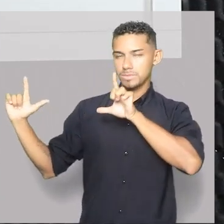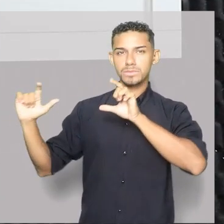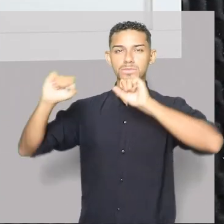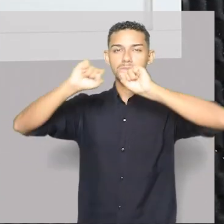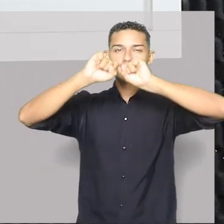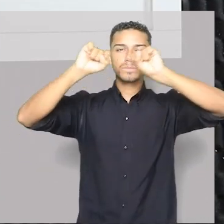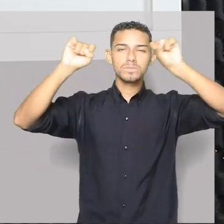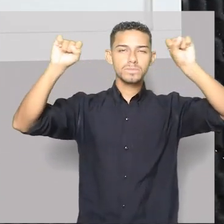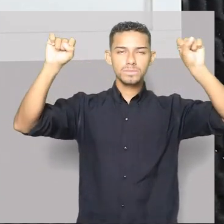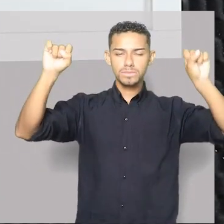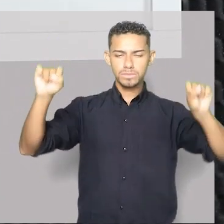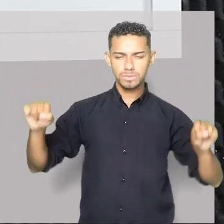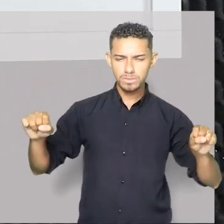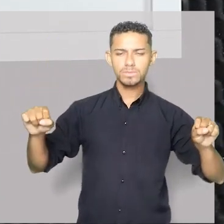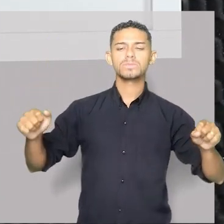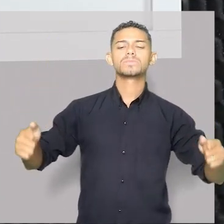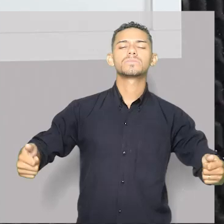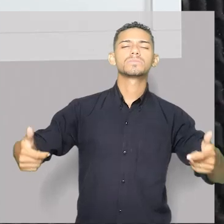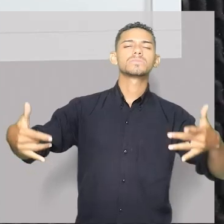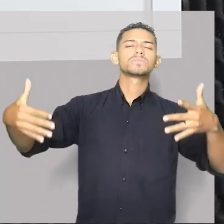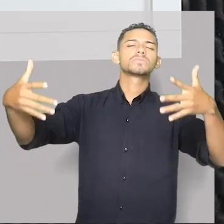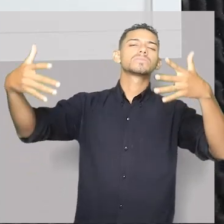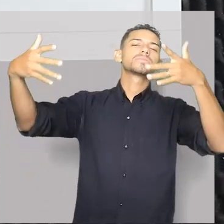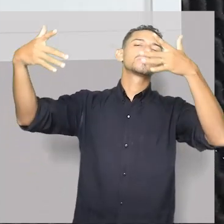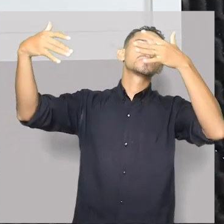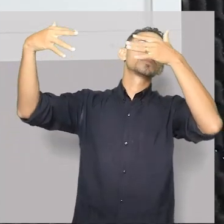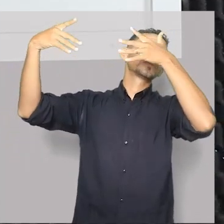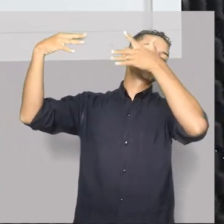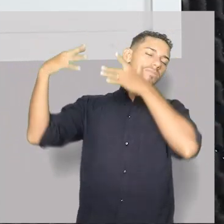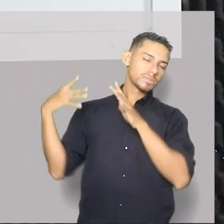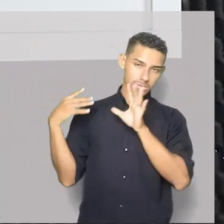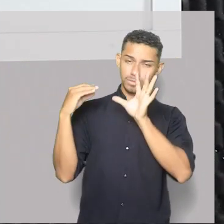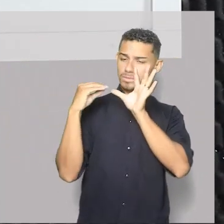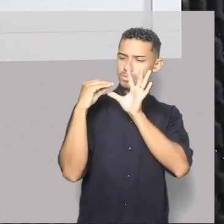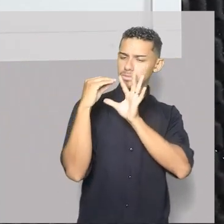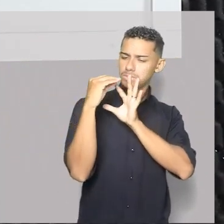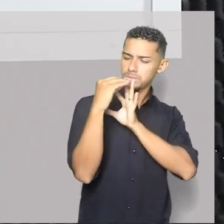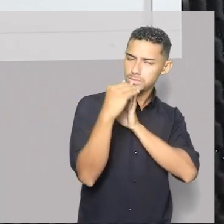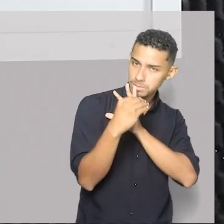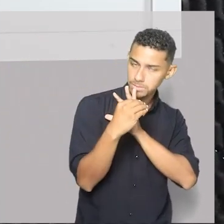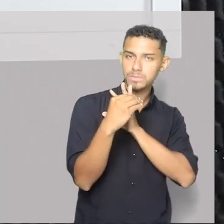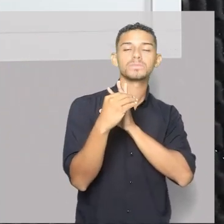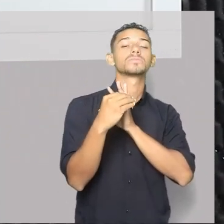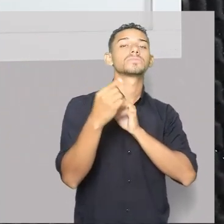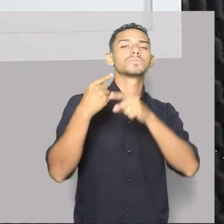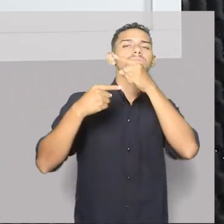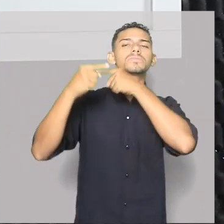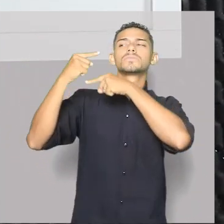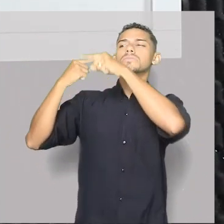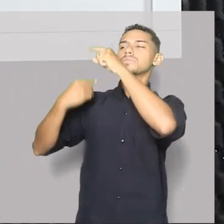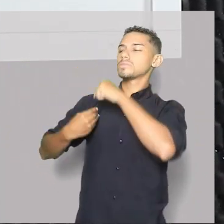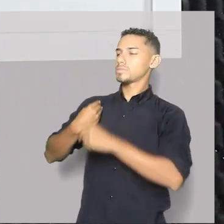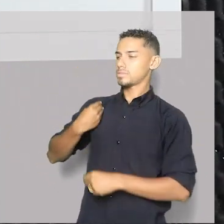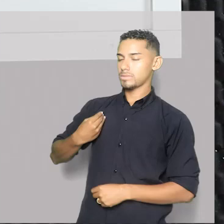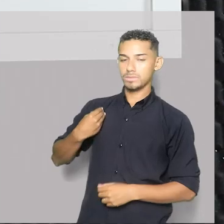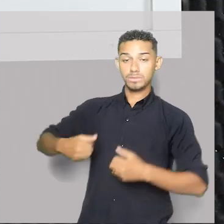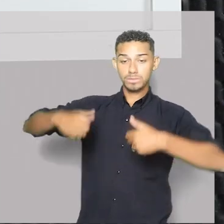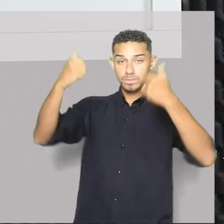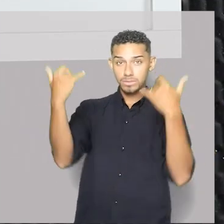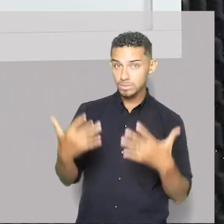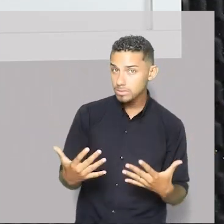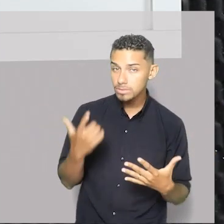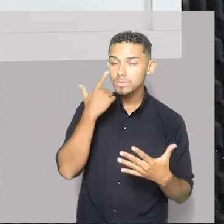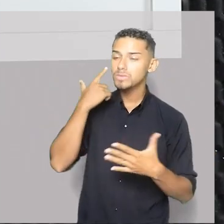sistemática filogenética, que é o nome que a gente dá para esse conteúdo, ela fala da evolução através